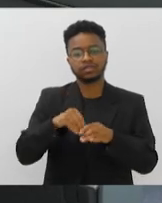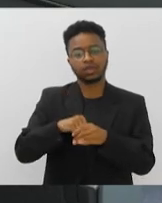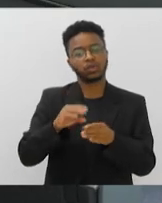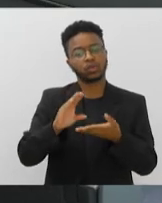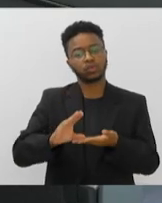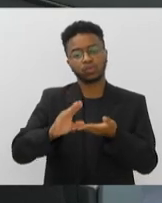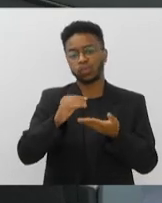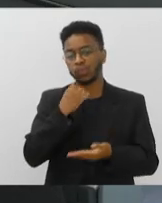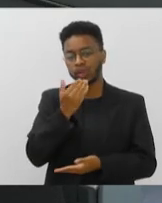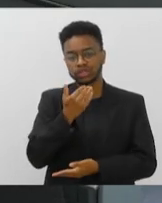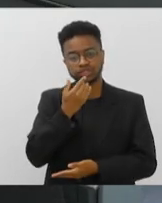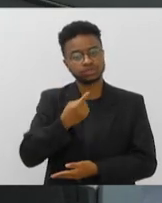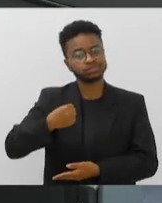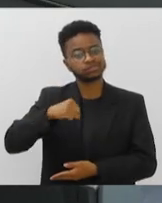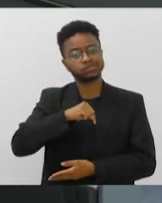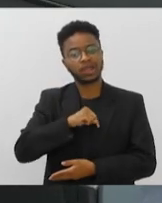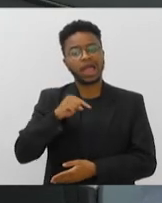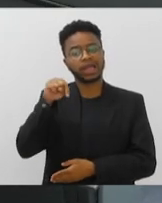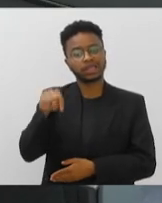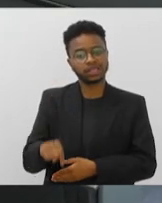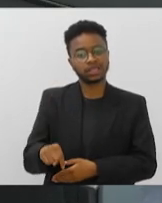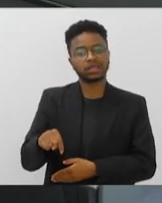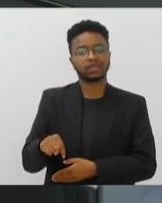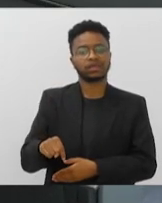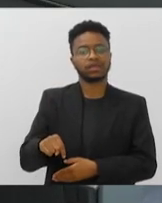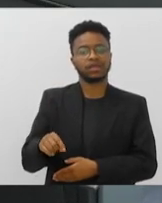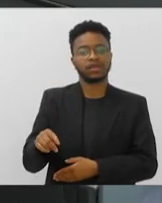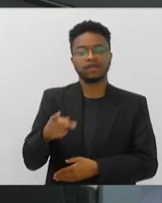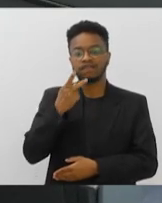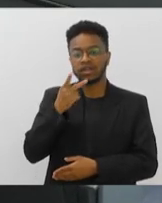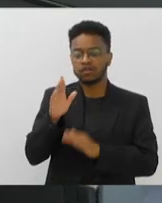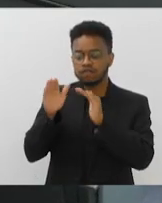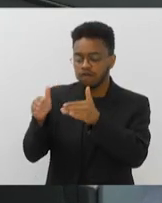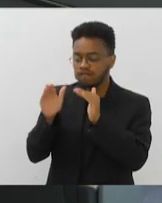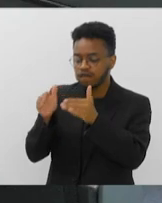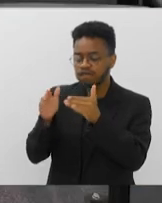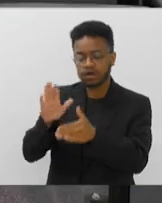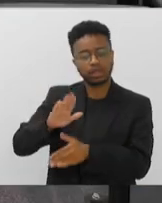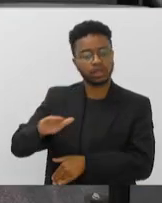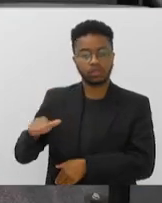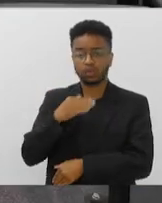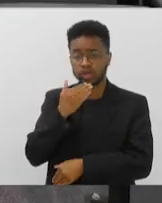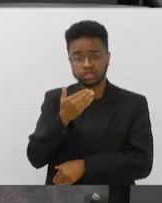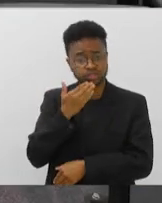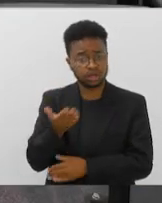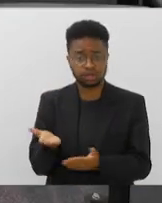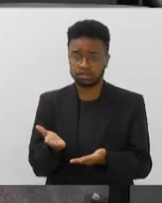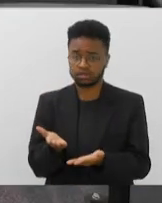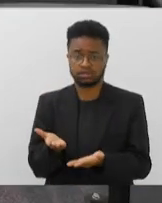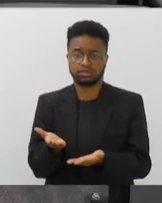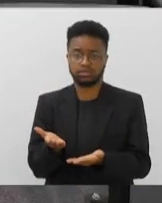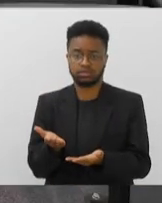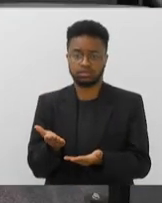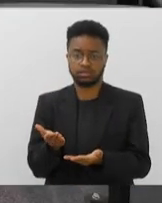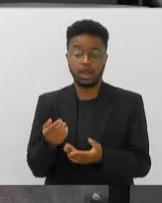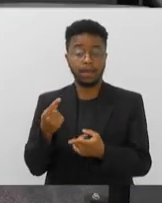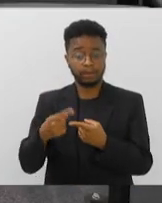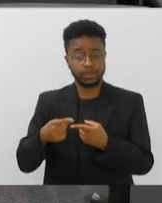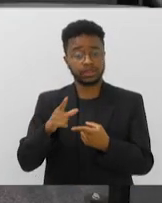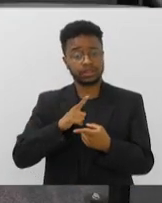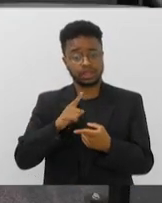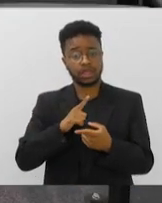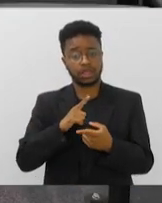nada adianta se a gente ficar aqui batendo na mesa falando só de criança existe um